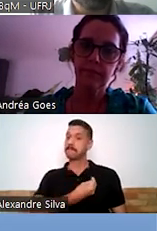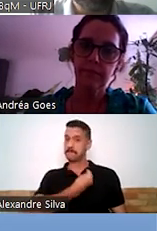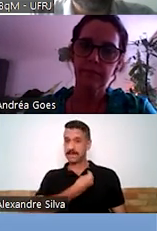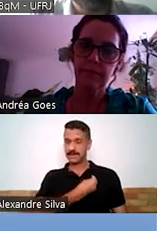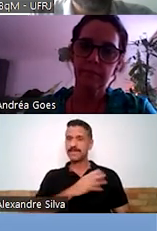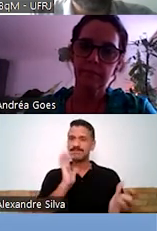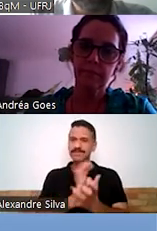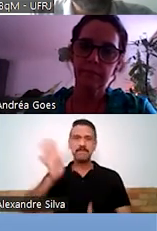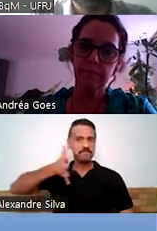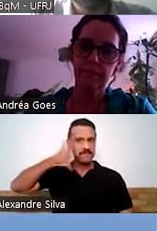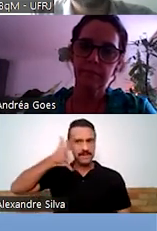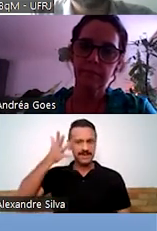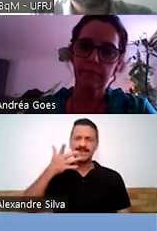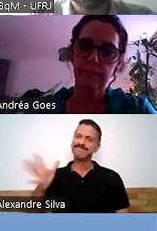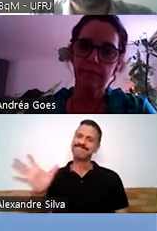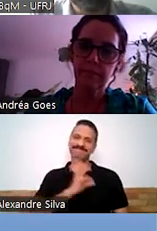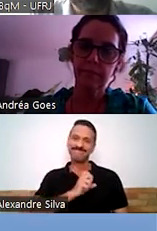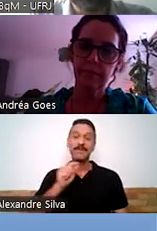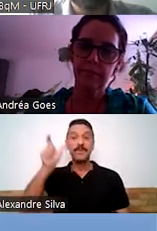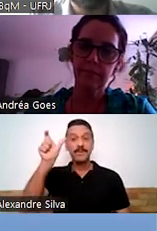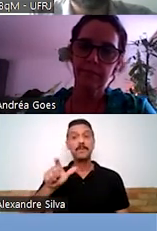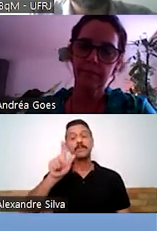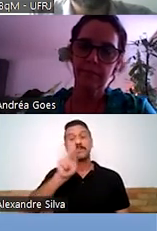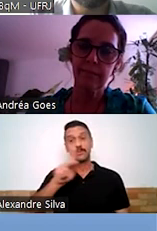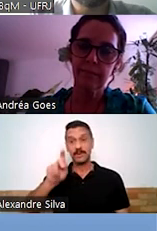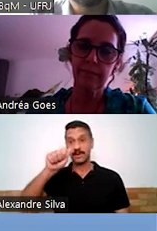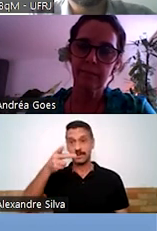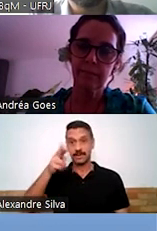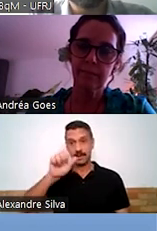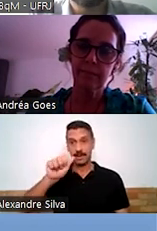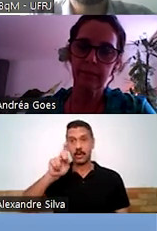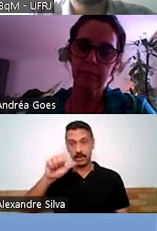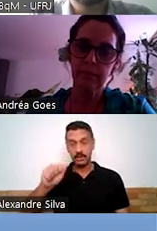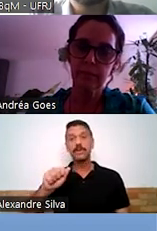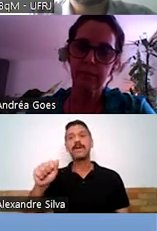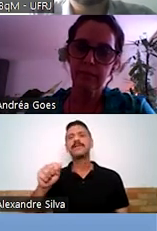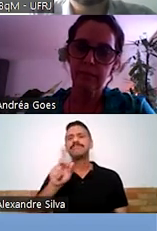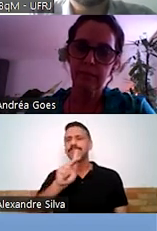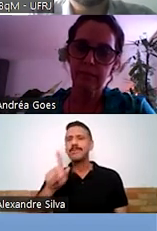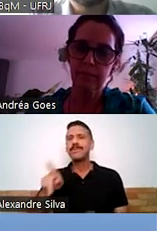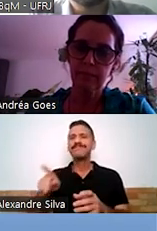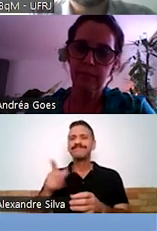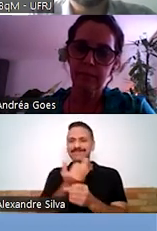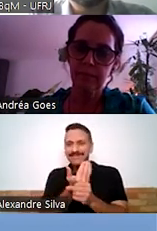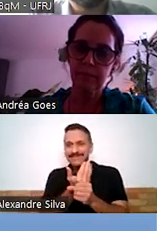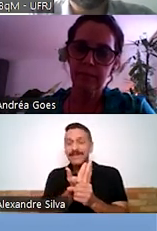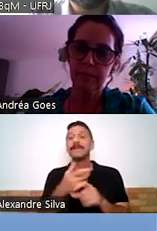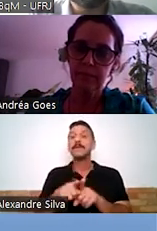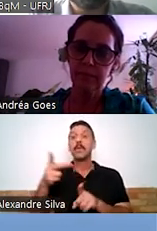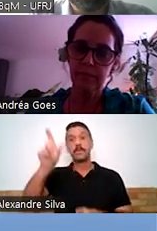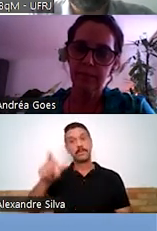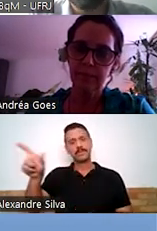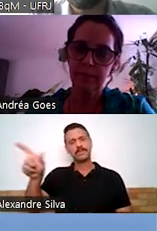da nossa palestrante querida, professora Andréa Góes, da Universidade Estadual do Rio de Janeiro. É uma pessoa